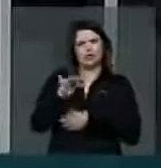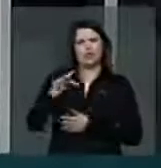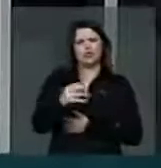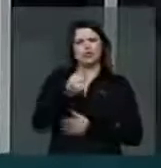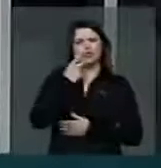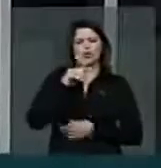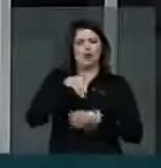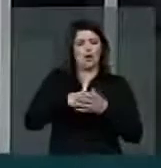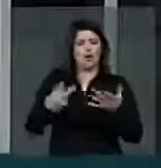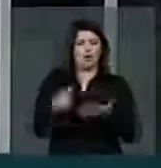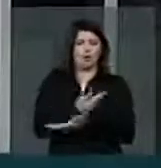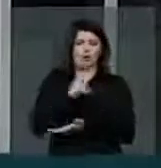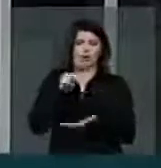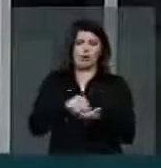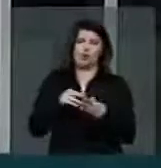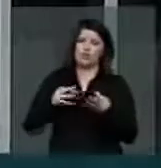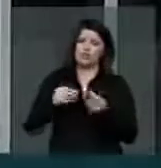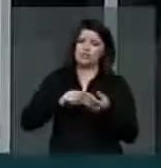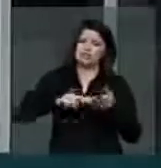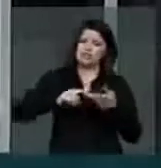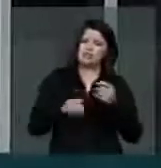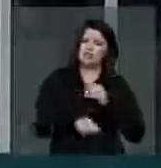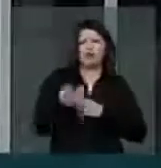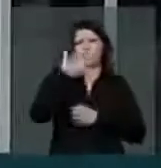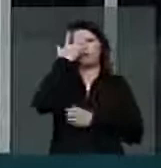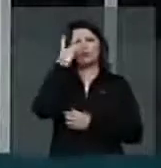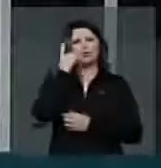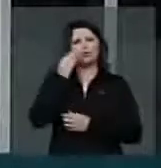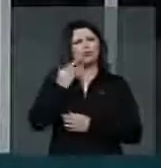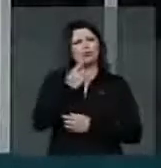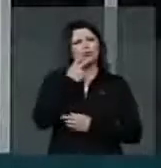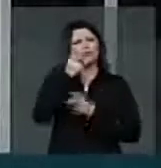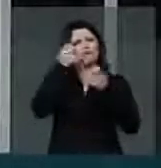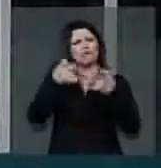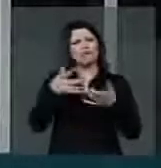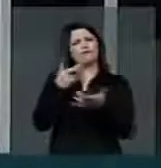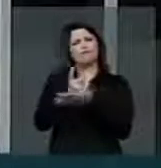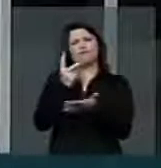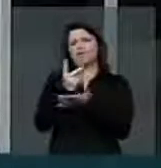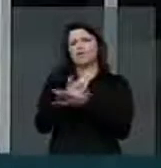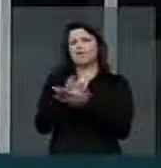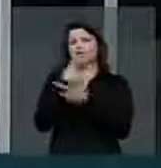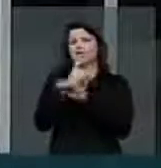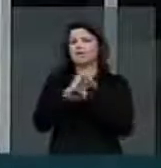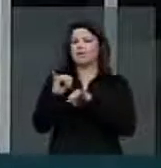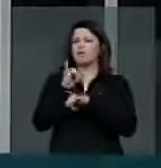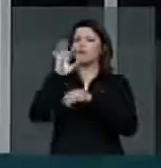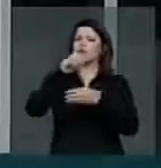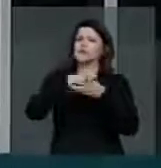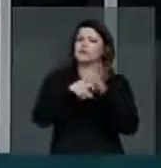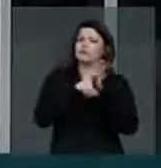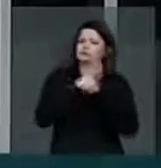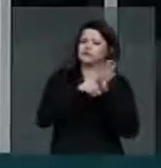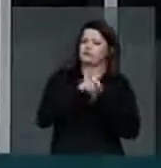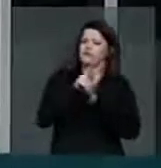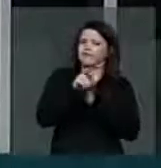dessa tribuna, vários de nós nos pronunciávamos com relação à importância de apreciarmos os